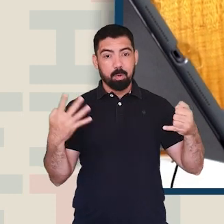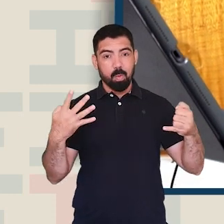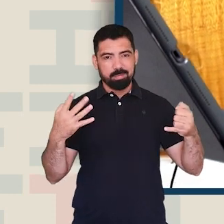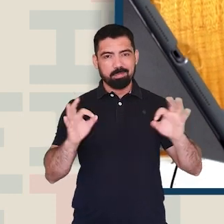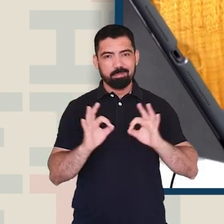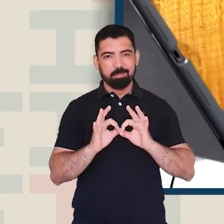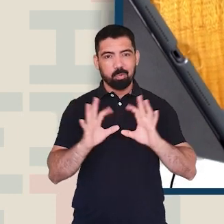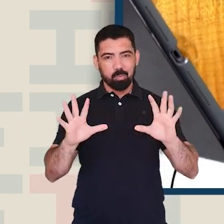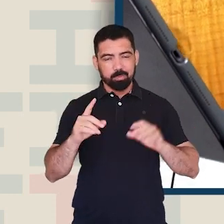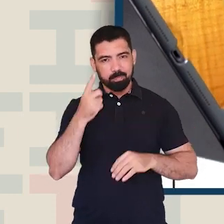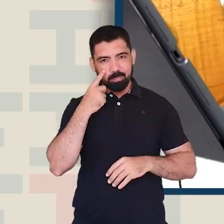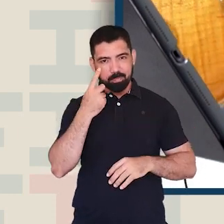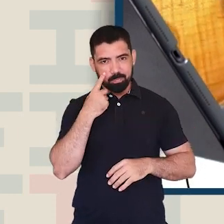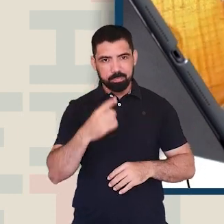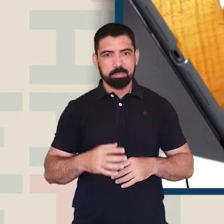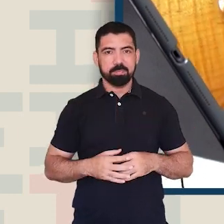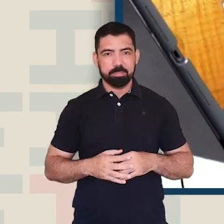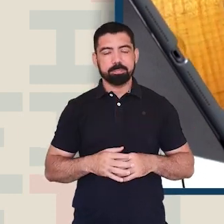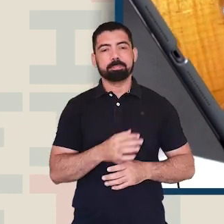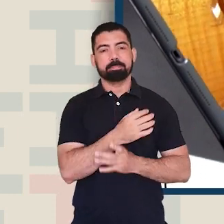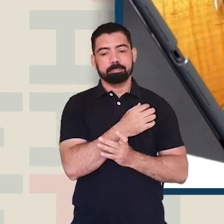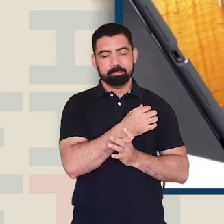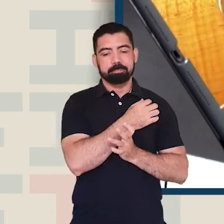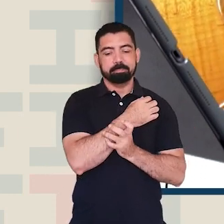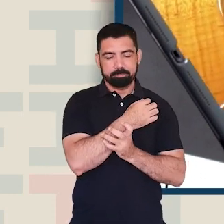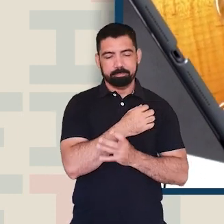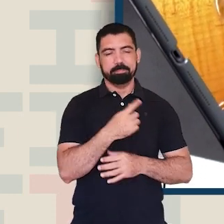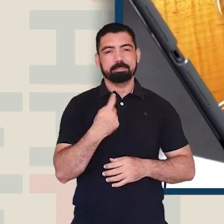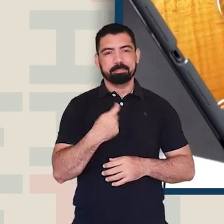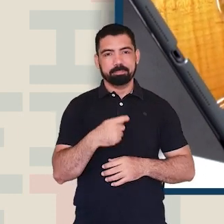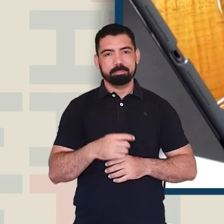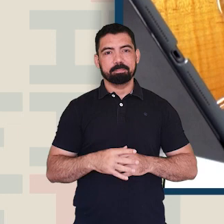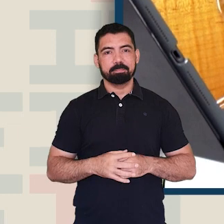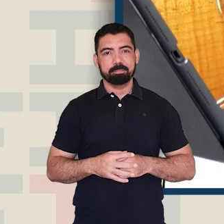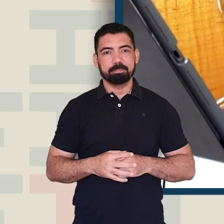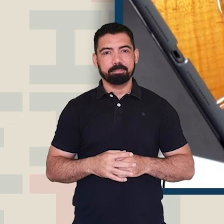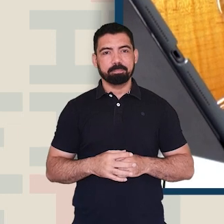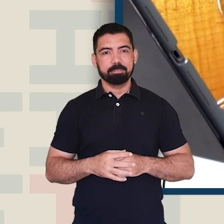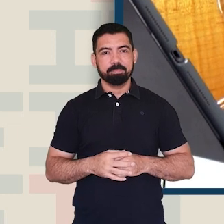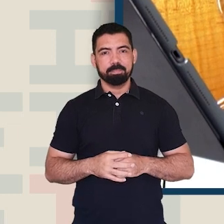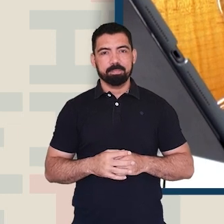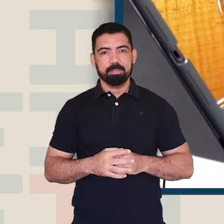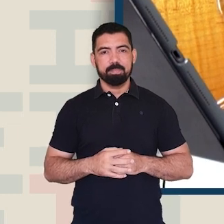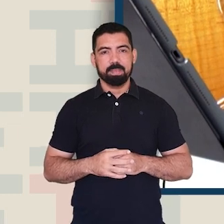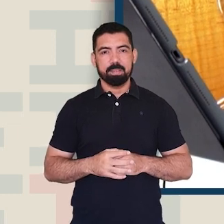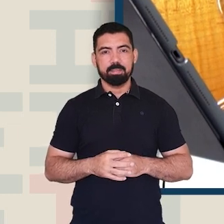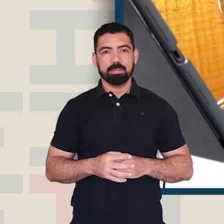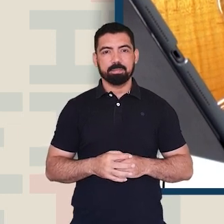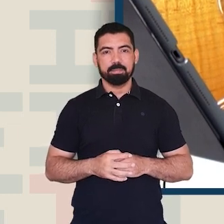corda tá solta. Então eu vou ter que botar aqui um dedinho aqui, ó.